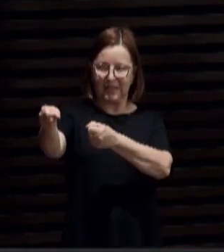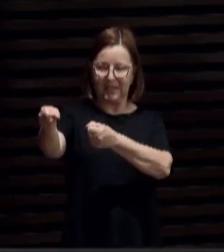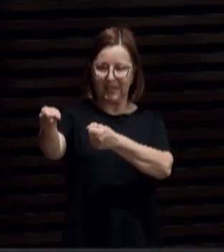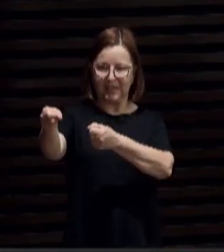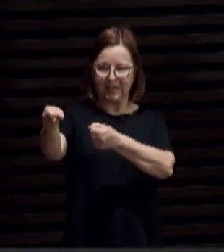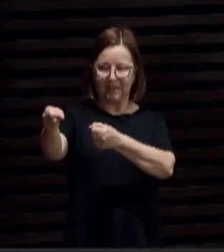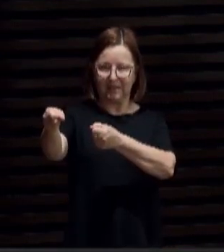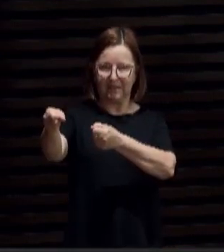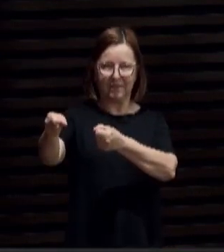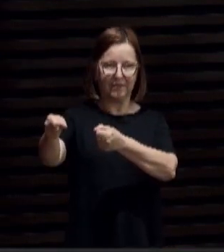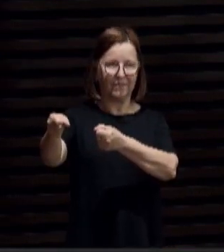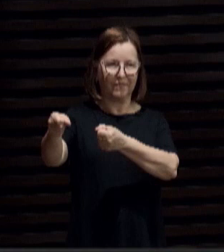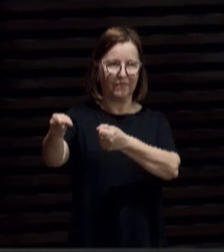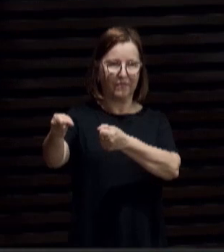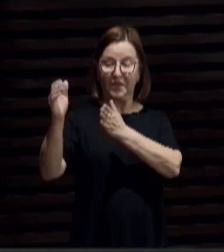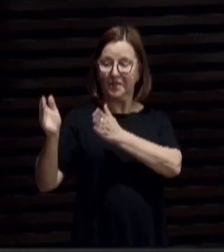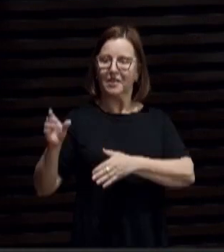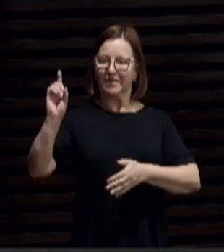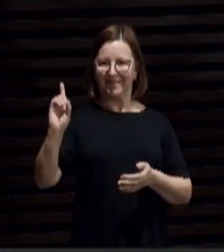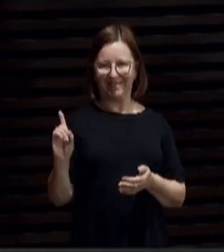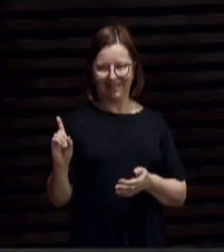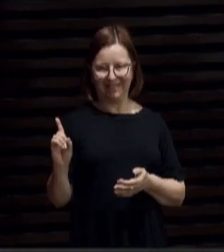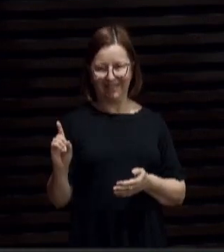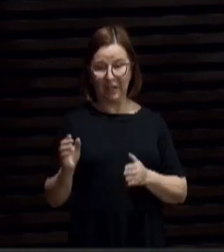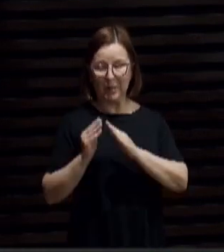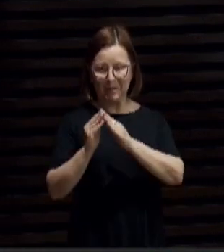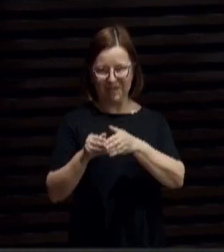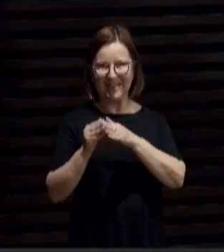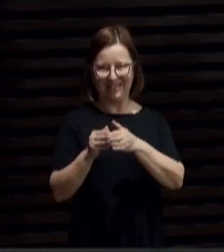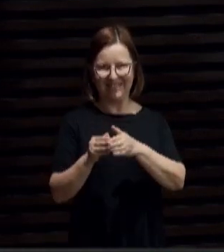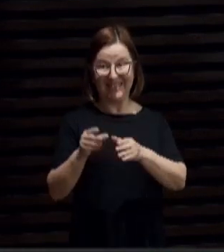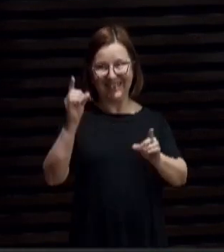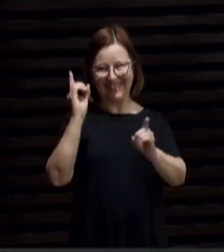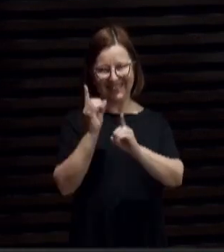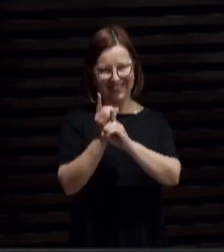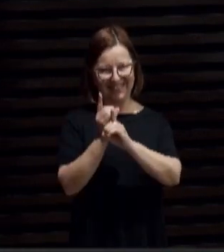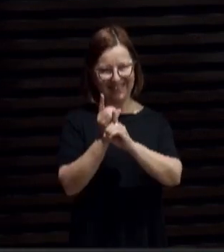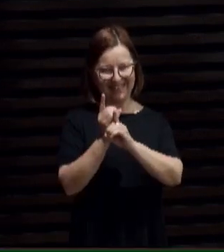rede à direita do barco e achareis.